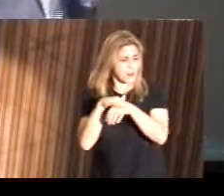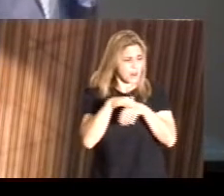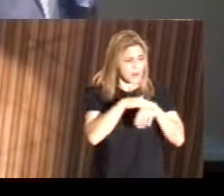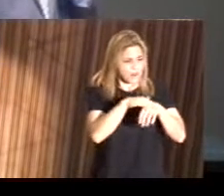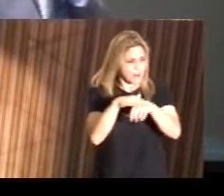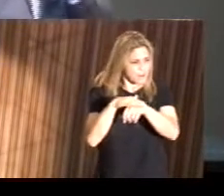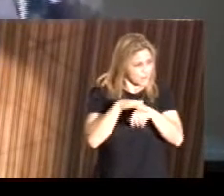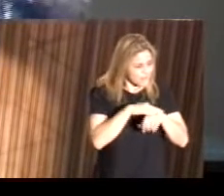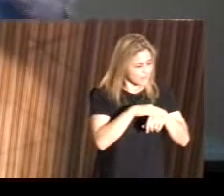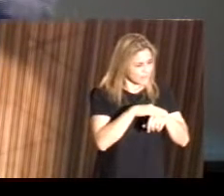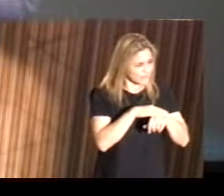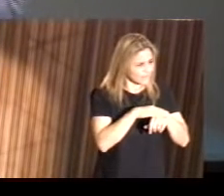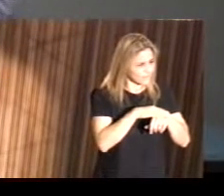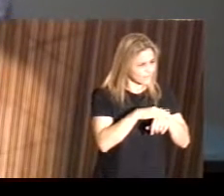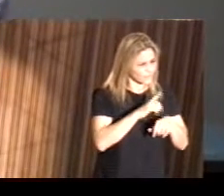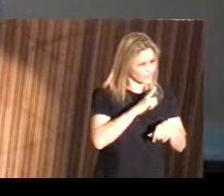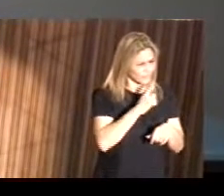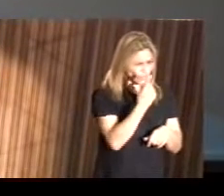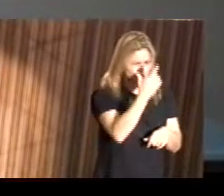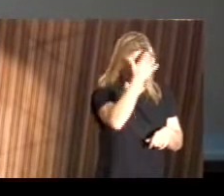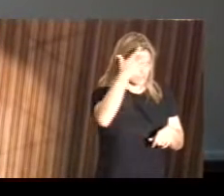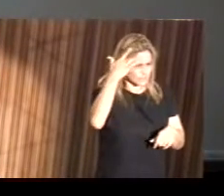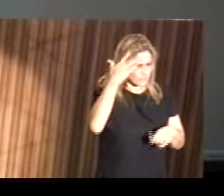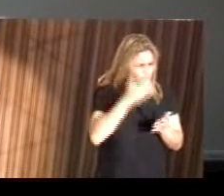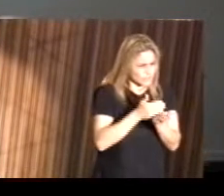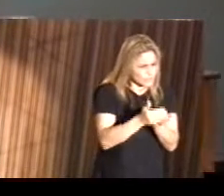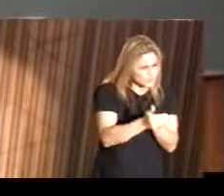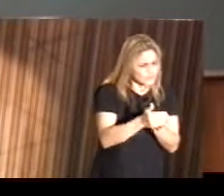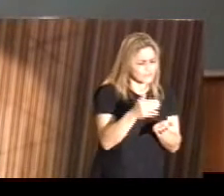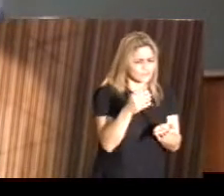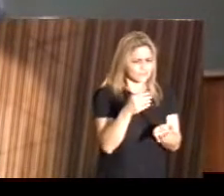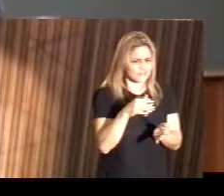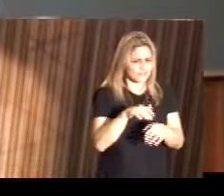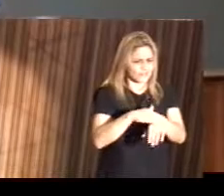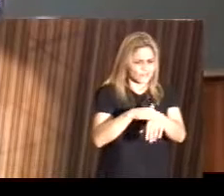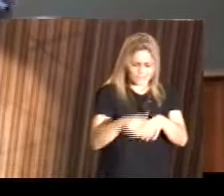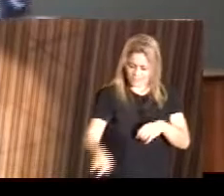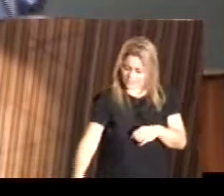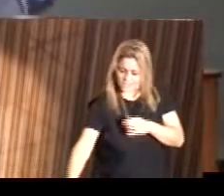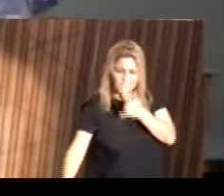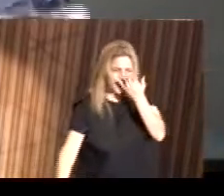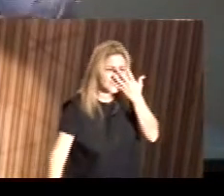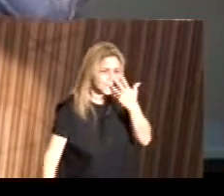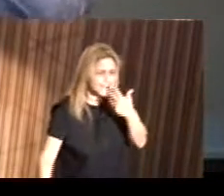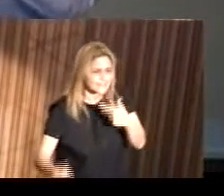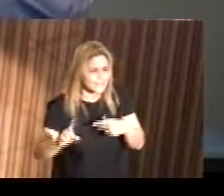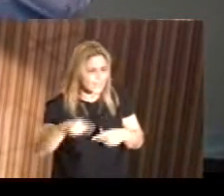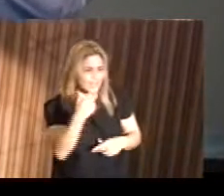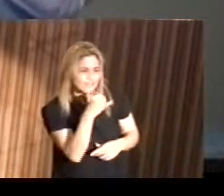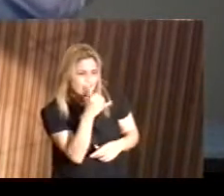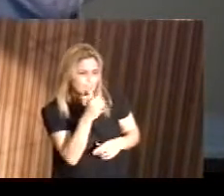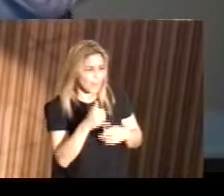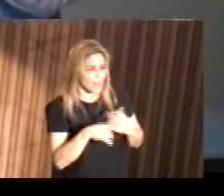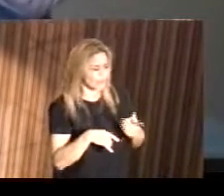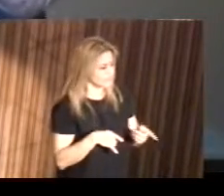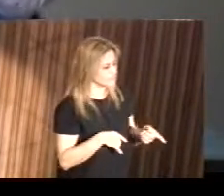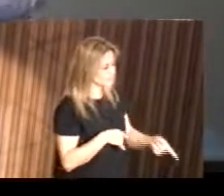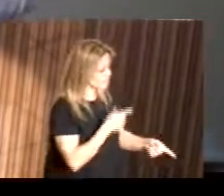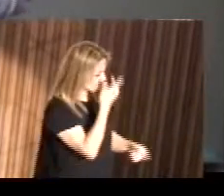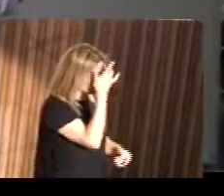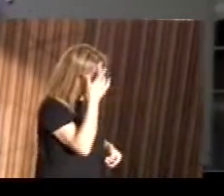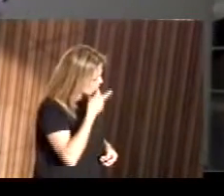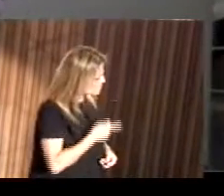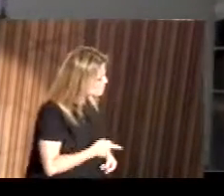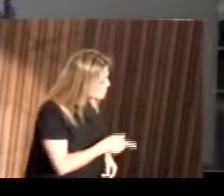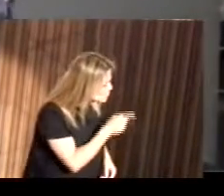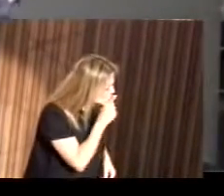da garota. E alguém começou a dar risada, né, da criança, e então a criança olhou bem forte e disse assim, fica